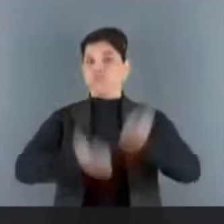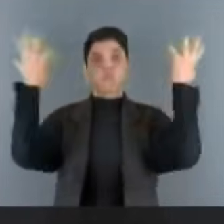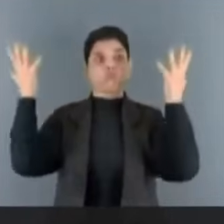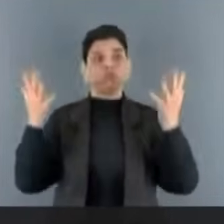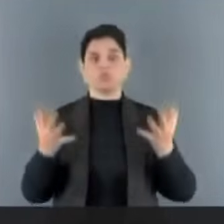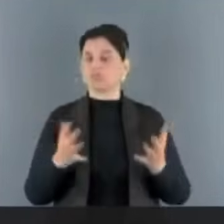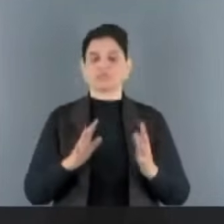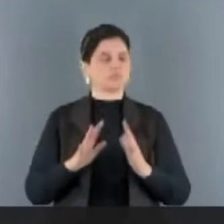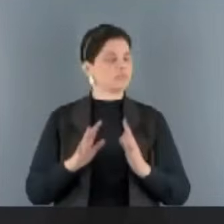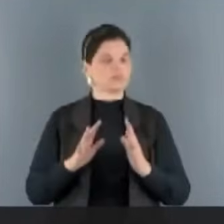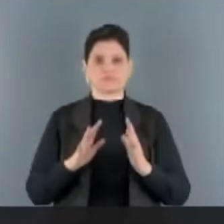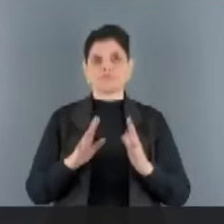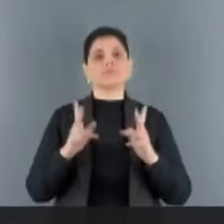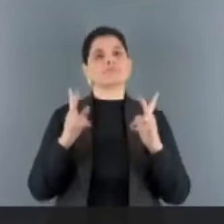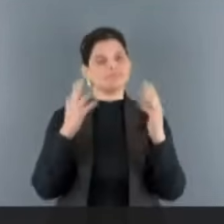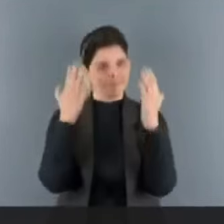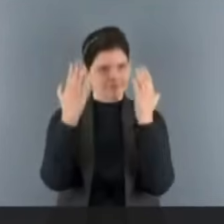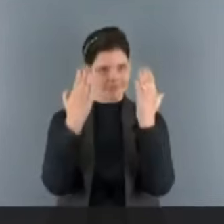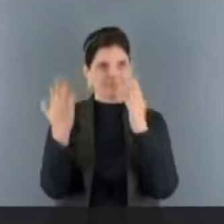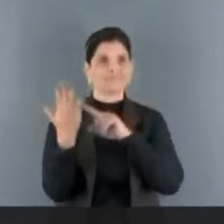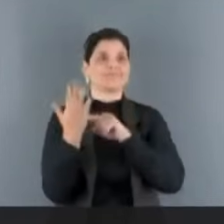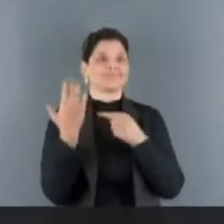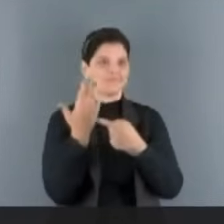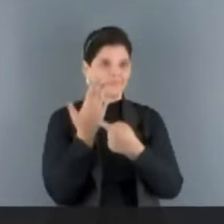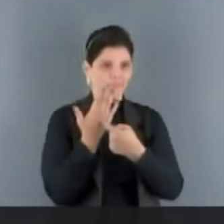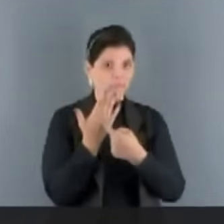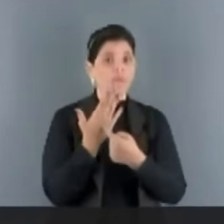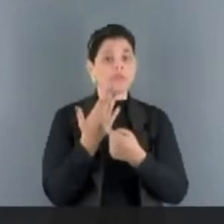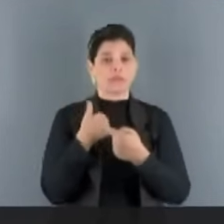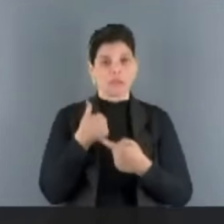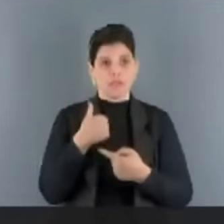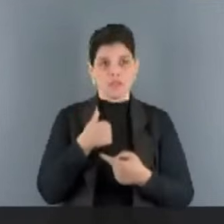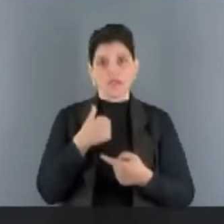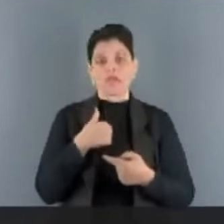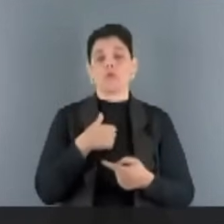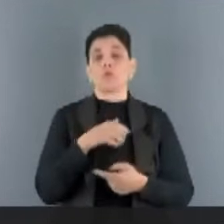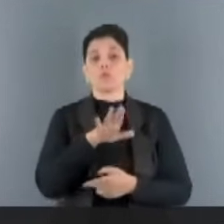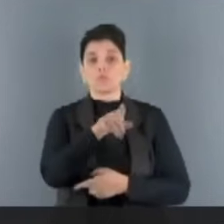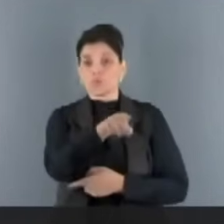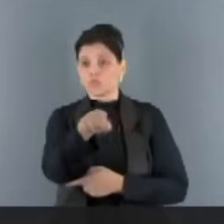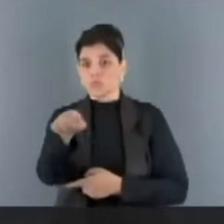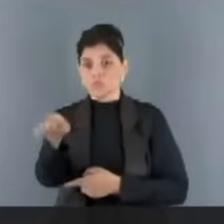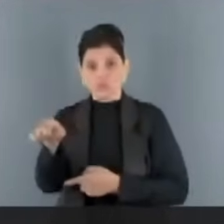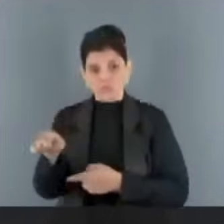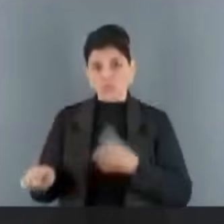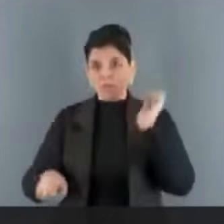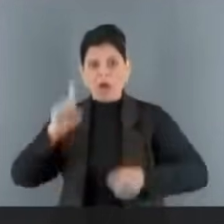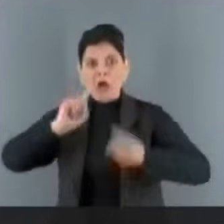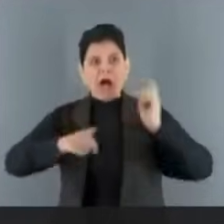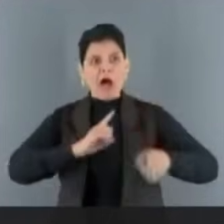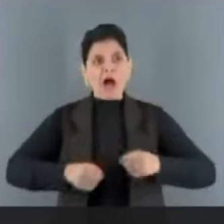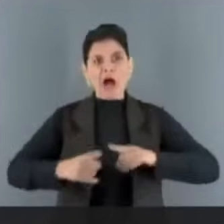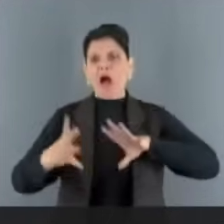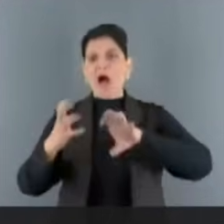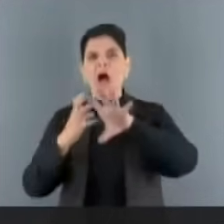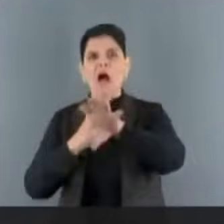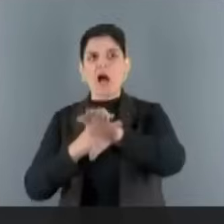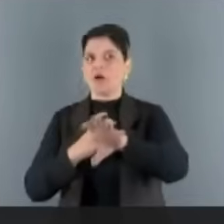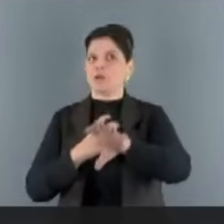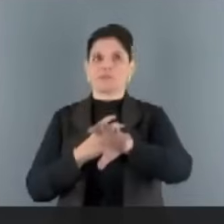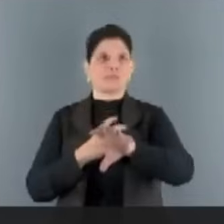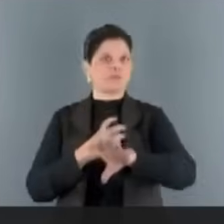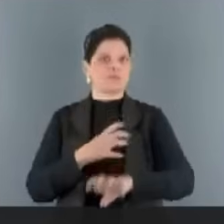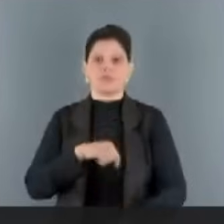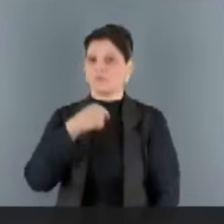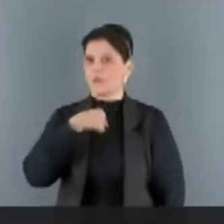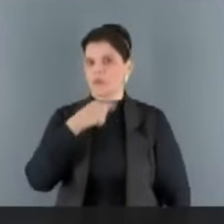Nesse processo do plano escuro, do Planalto, a senhora tem regras de engajamento. Aliás, eu acho que a senhora tinha que